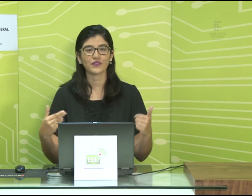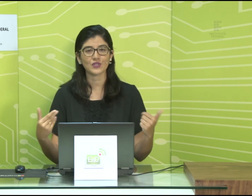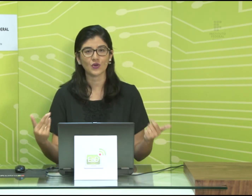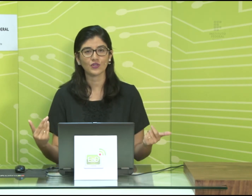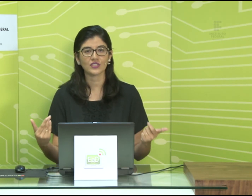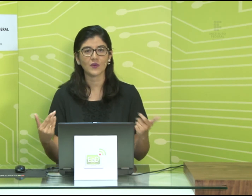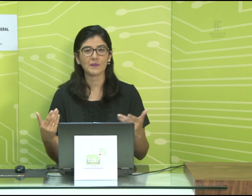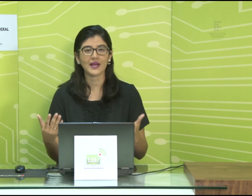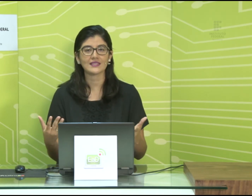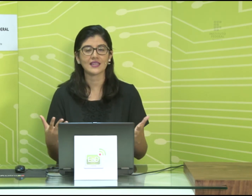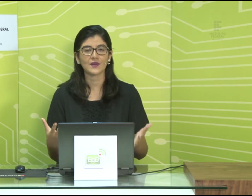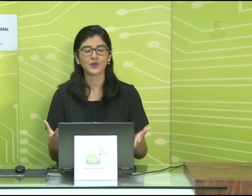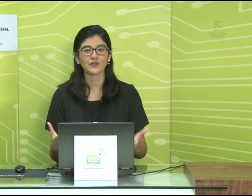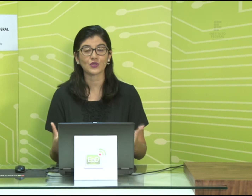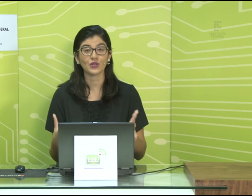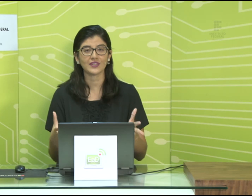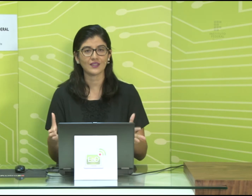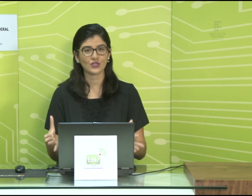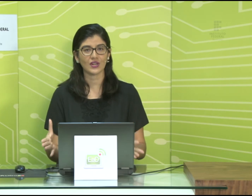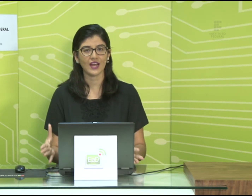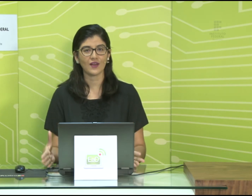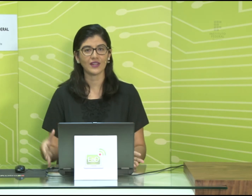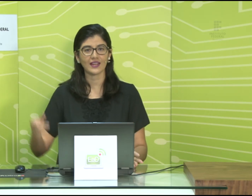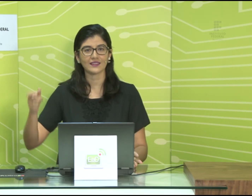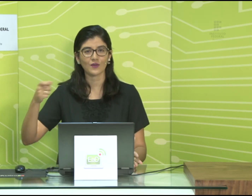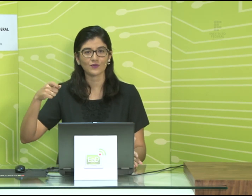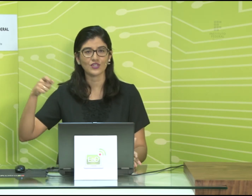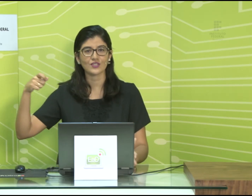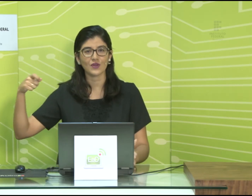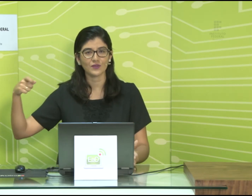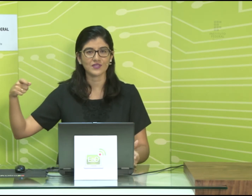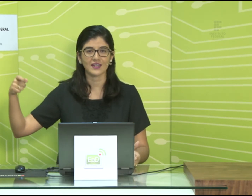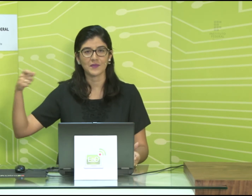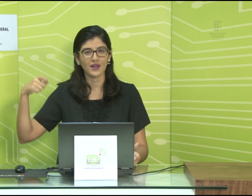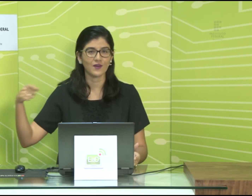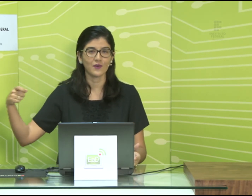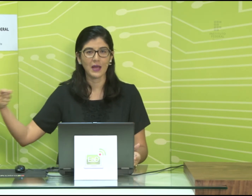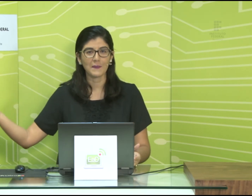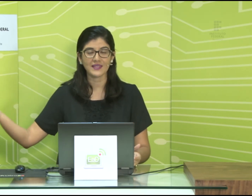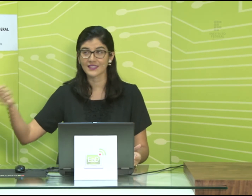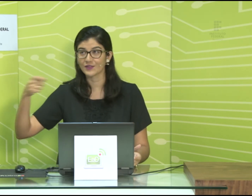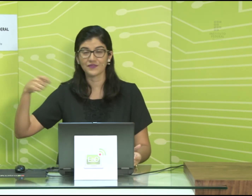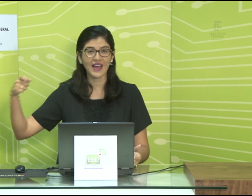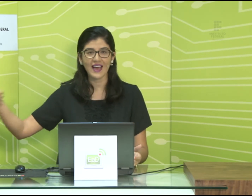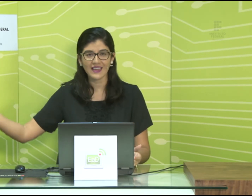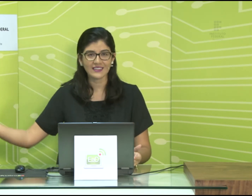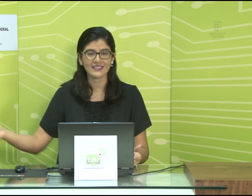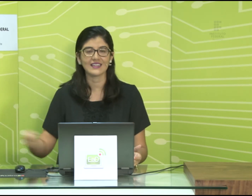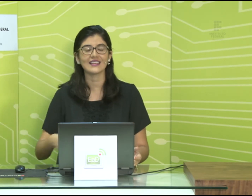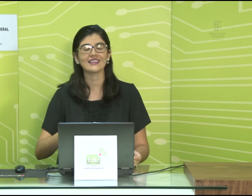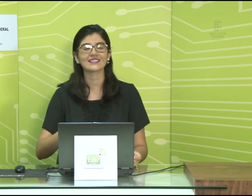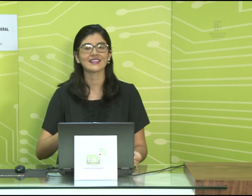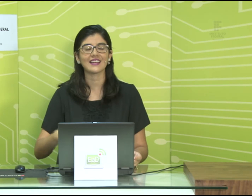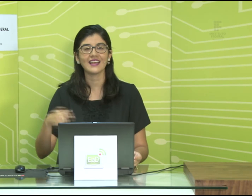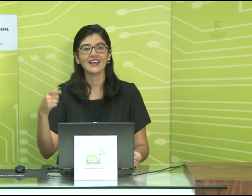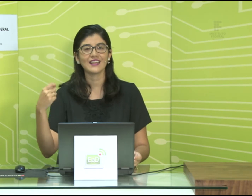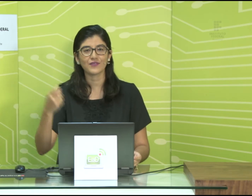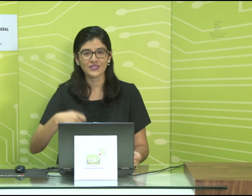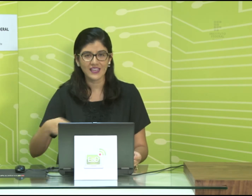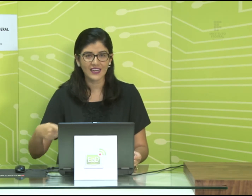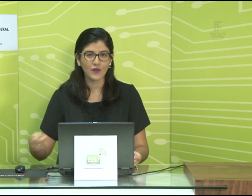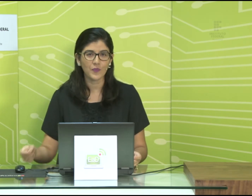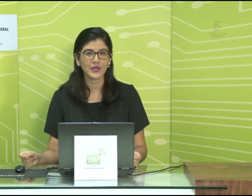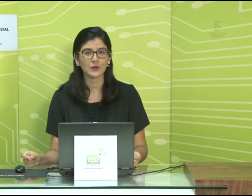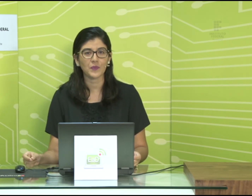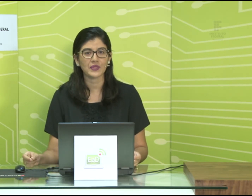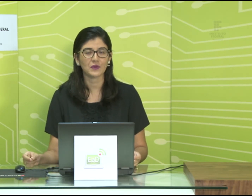O professor hoje não é mais aquele professor tradicional lá que está com giz, com a lousa na mão, passando várias linhas, né? E